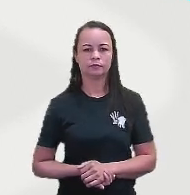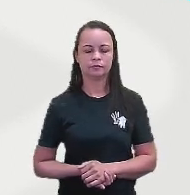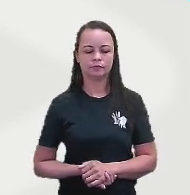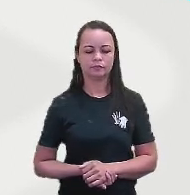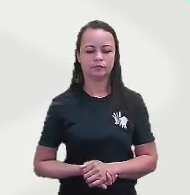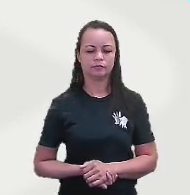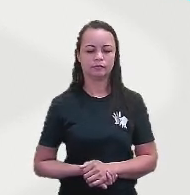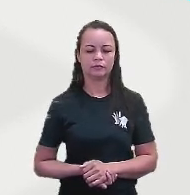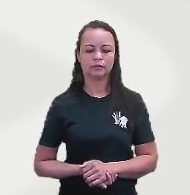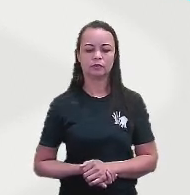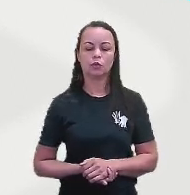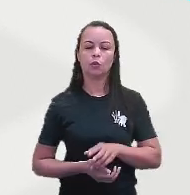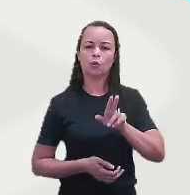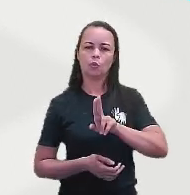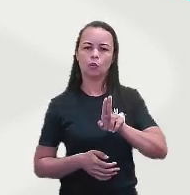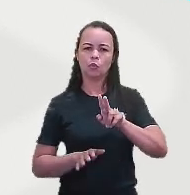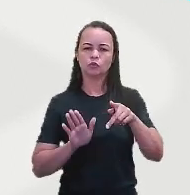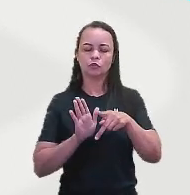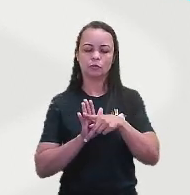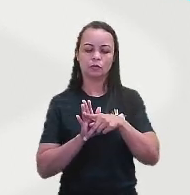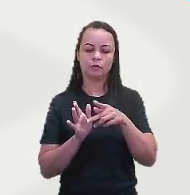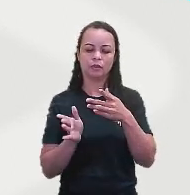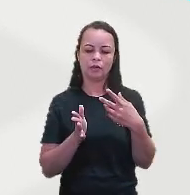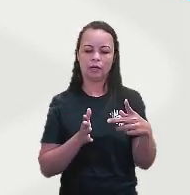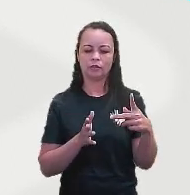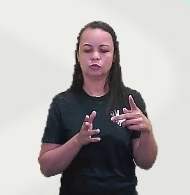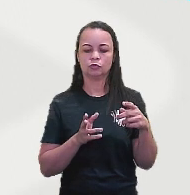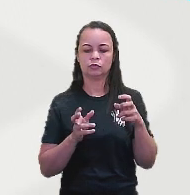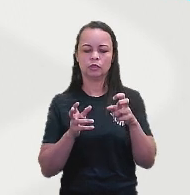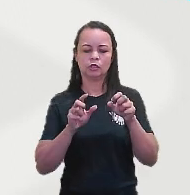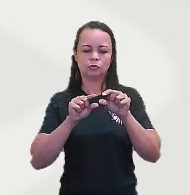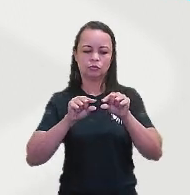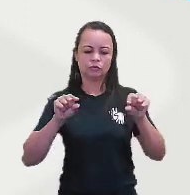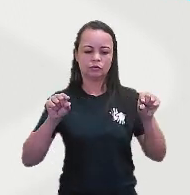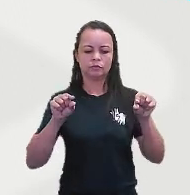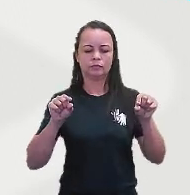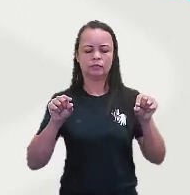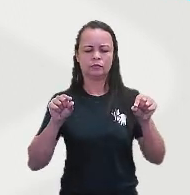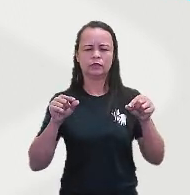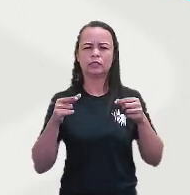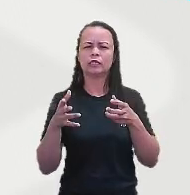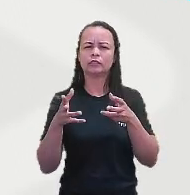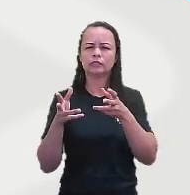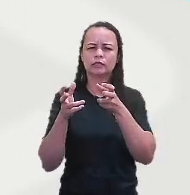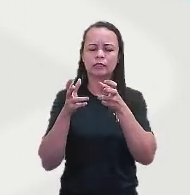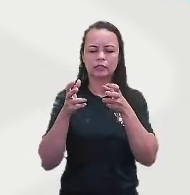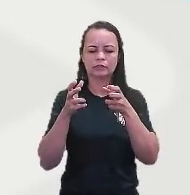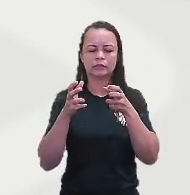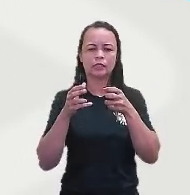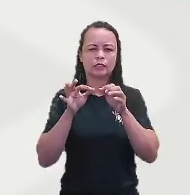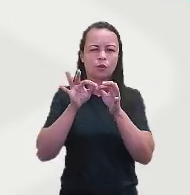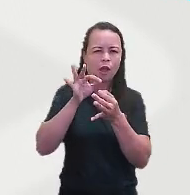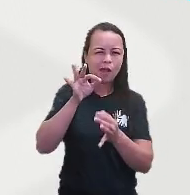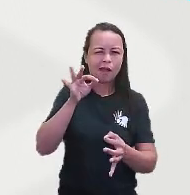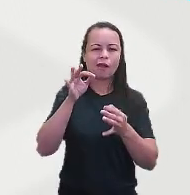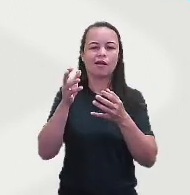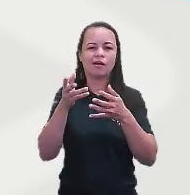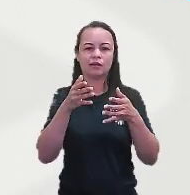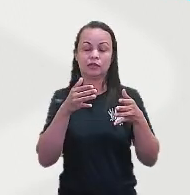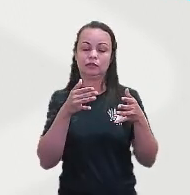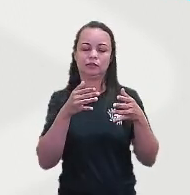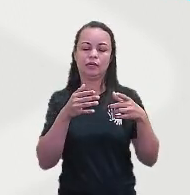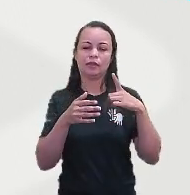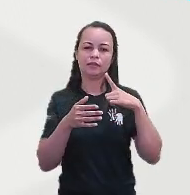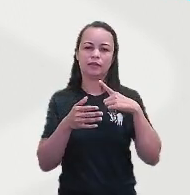Considerando o uso apropriado do termo sublinhado, identifique em que sentença do diálogo abaixo há um erro de